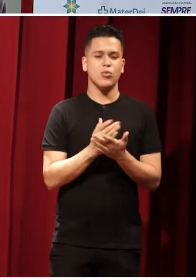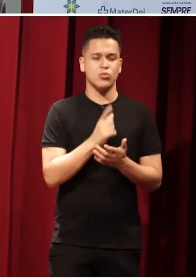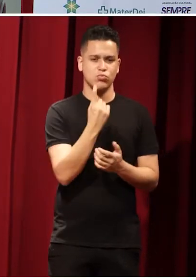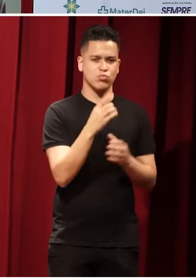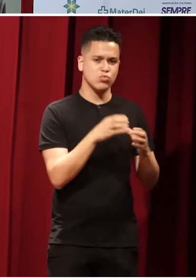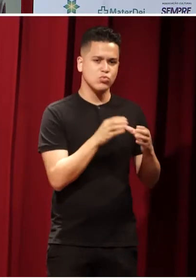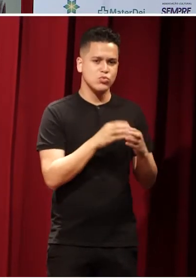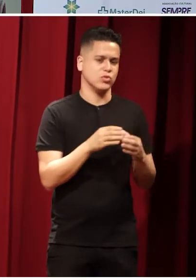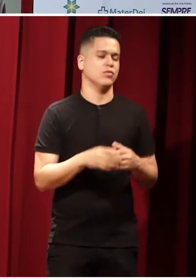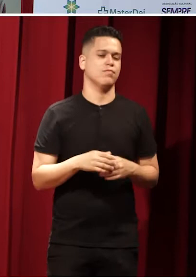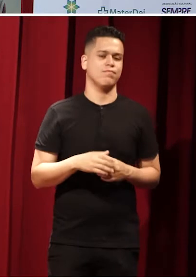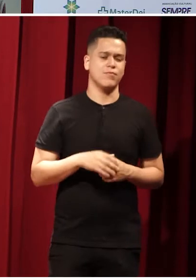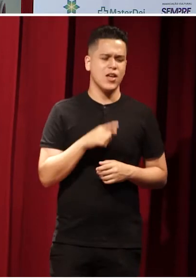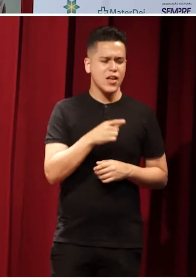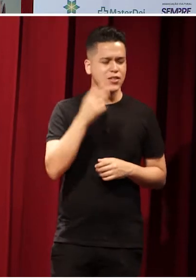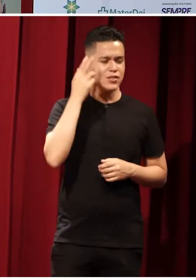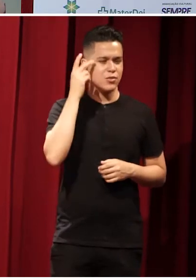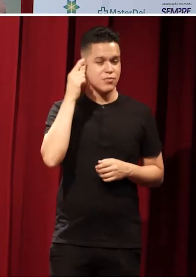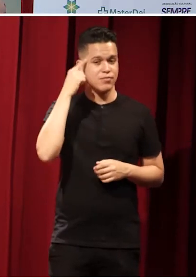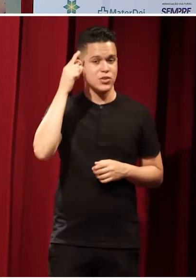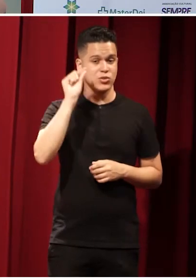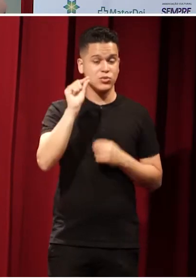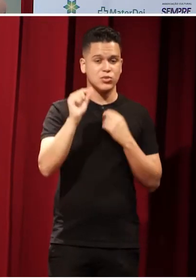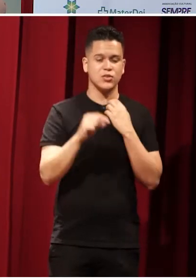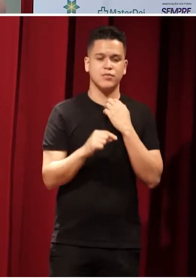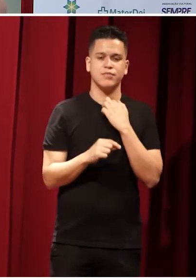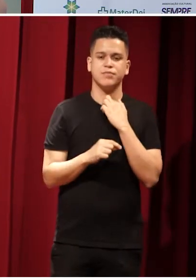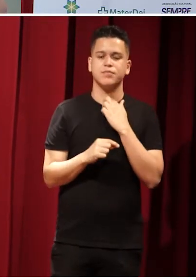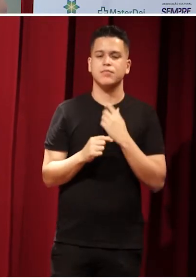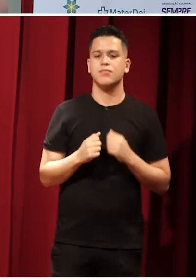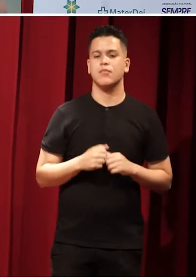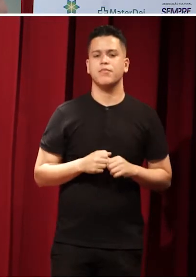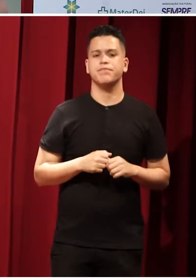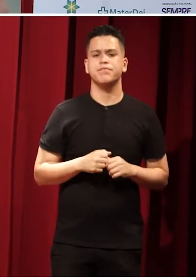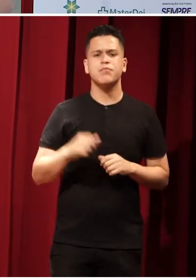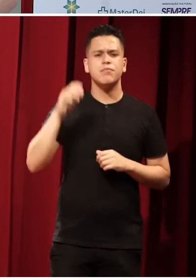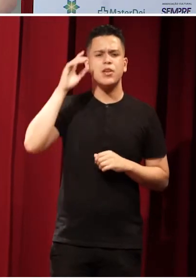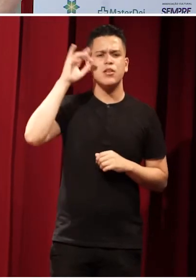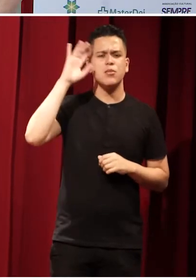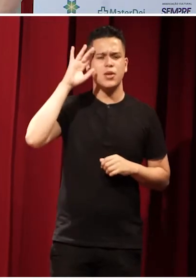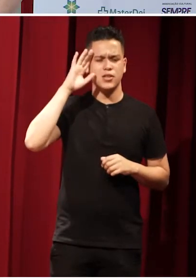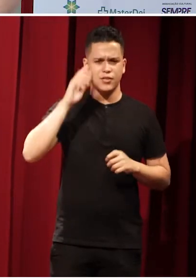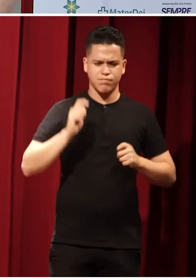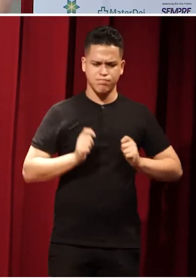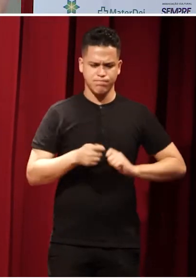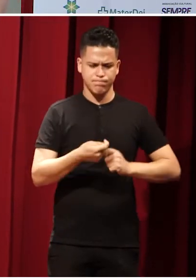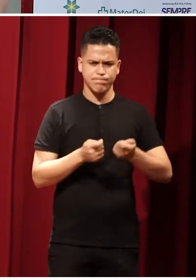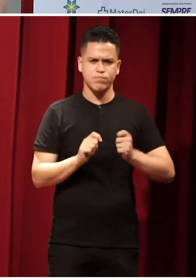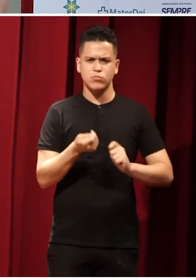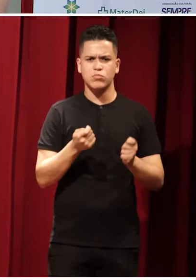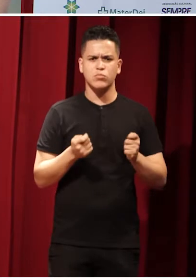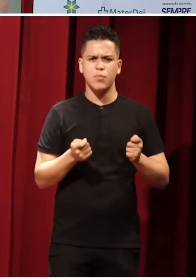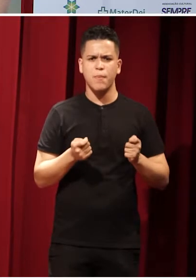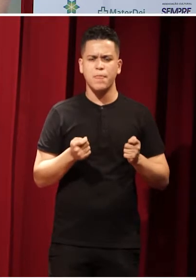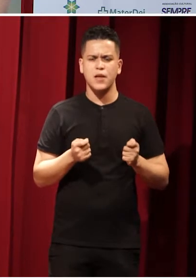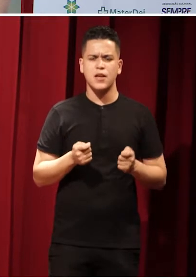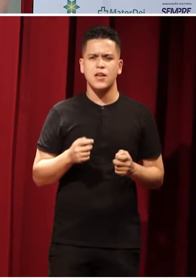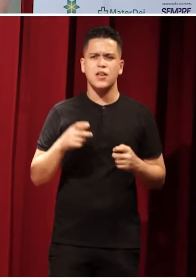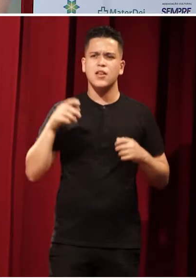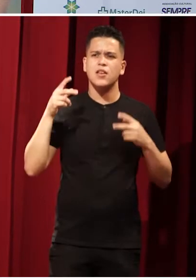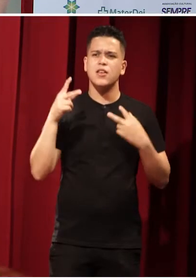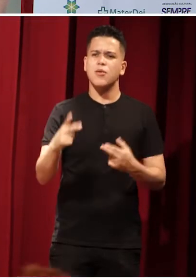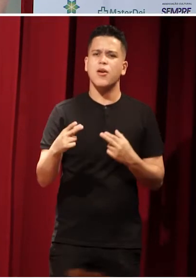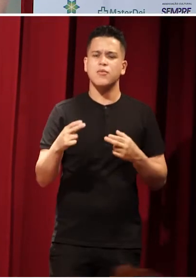são todos, e muitas vezes não são sequer a maioria, é típico do raciocínio imaginar